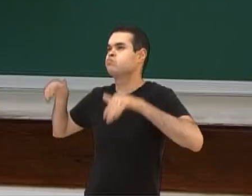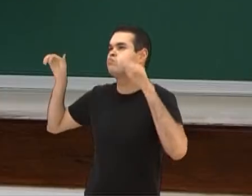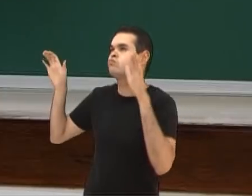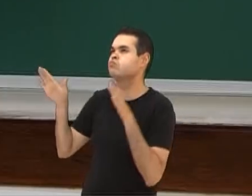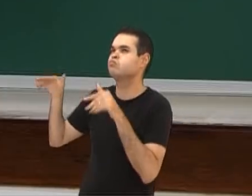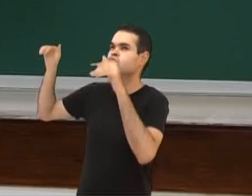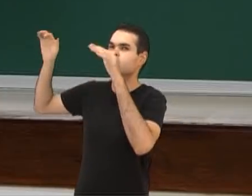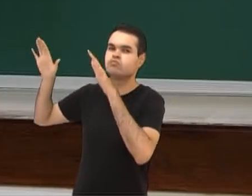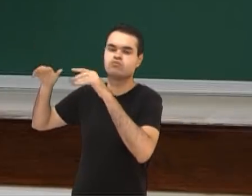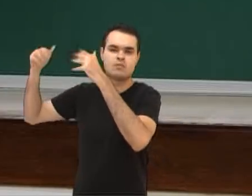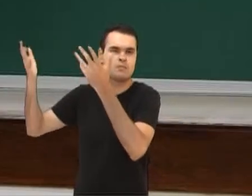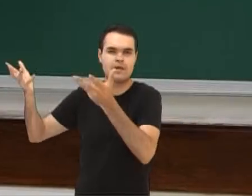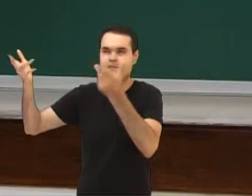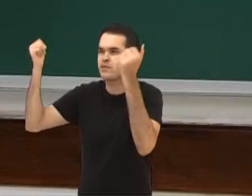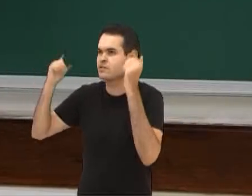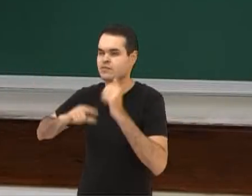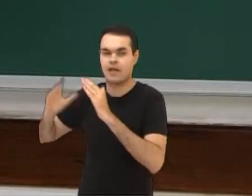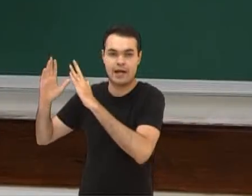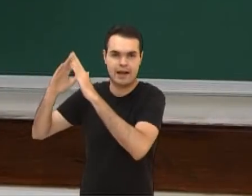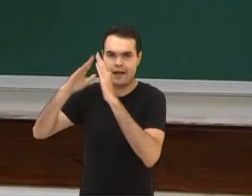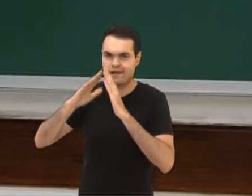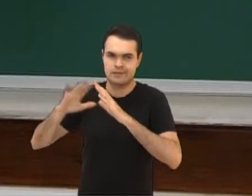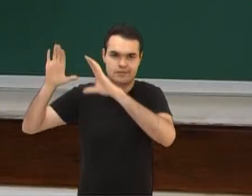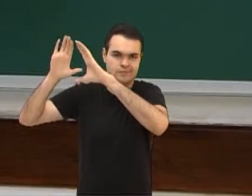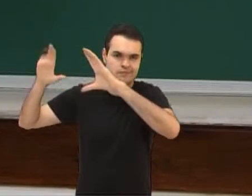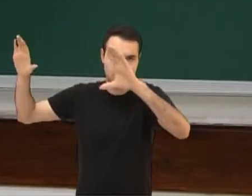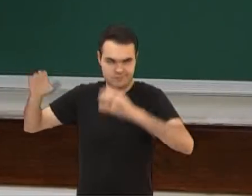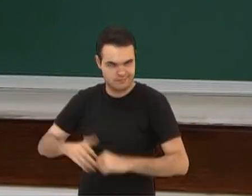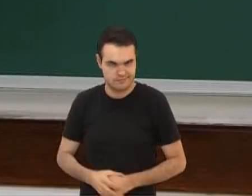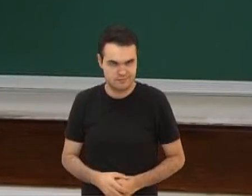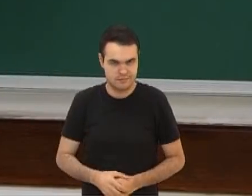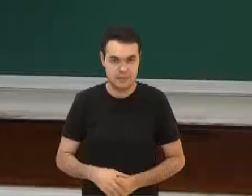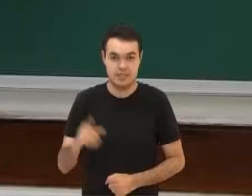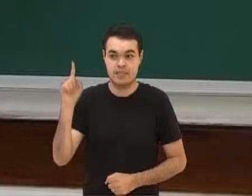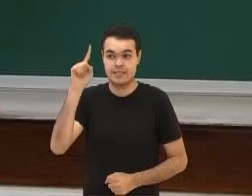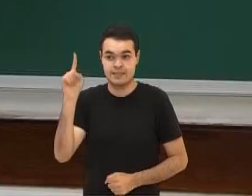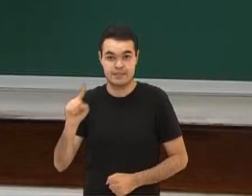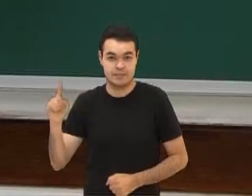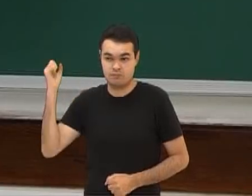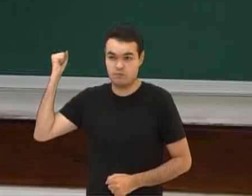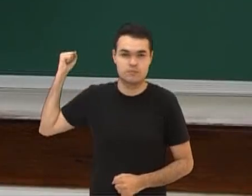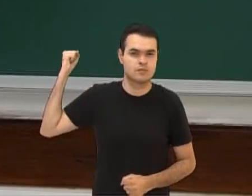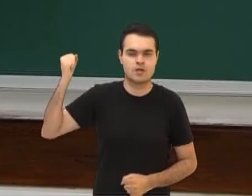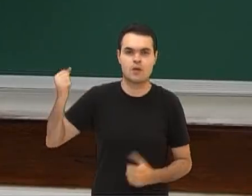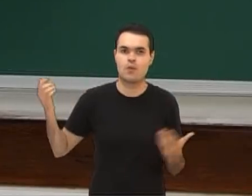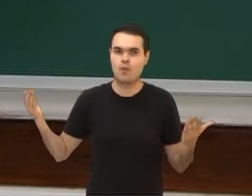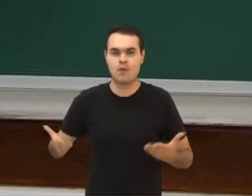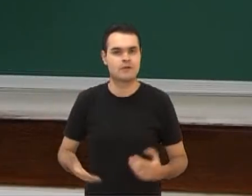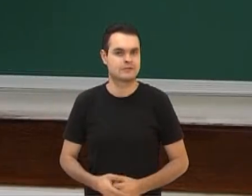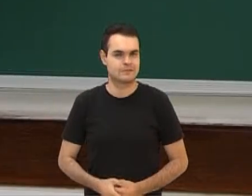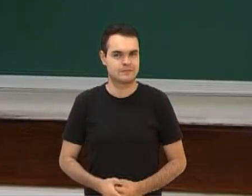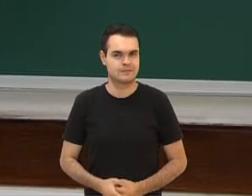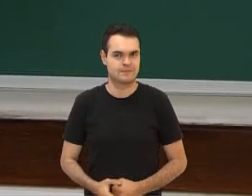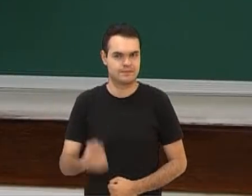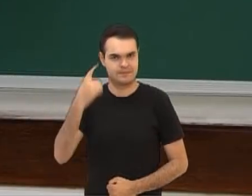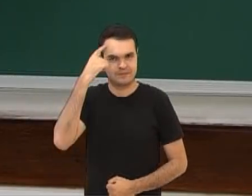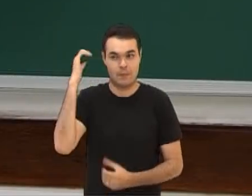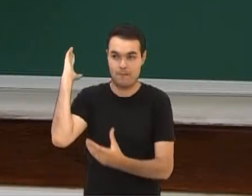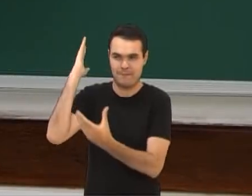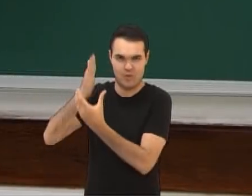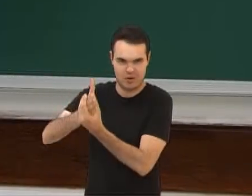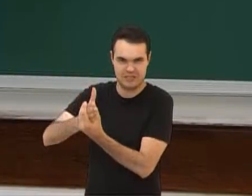Que maravilha, né? Tinha casa em tudo quanto é lugar, né? Zeus, então, meu Deus do céu. Hoje ele teria vários processos